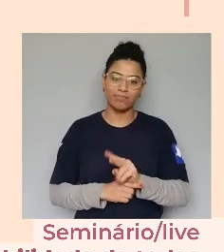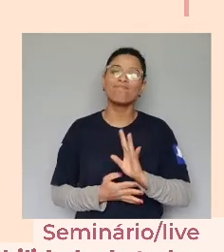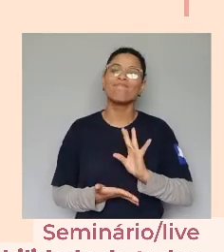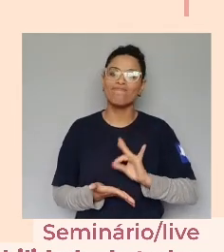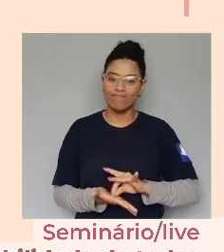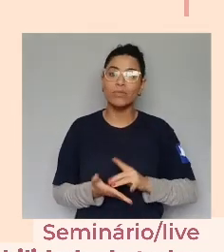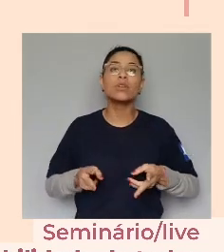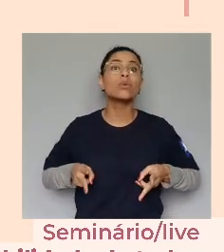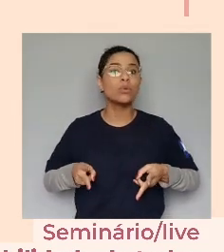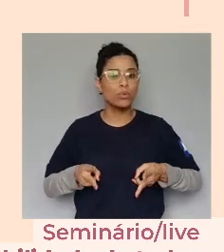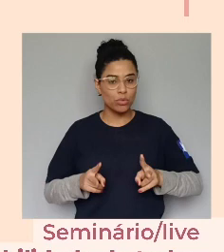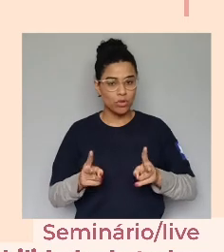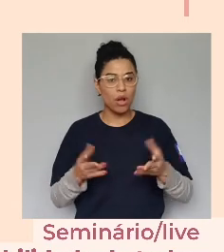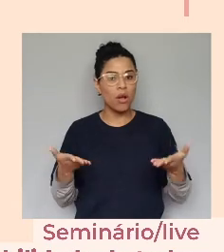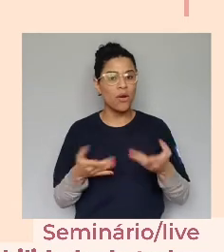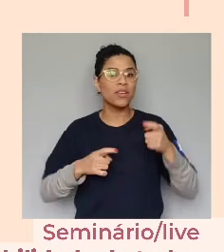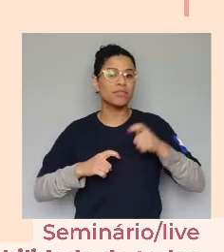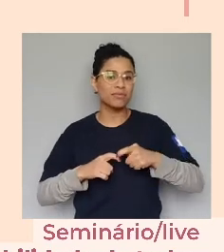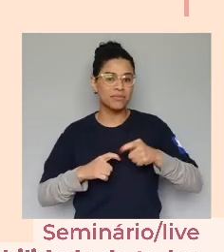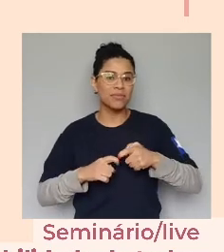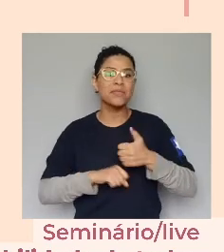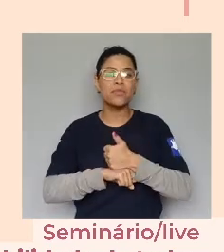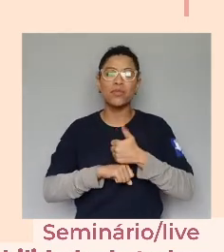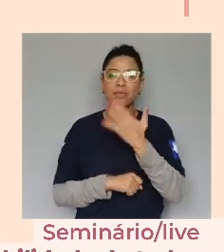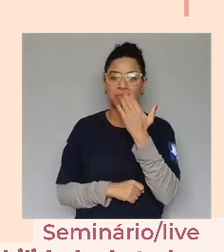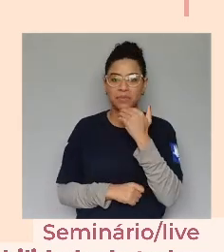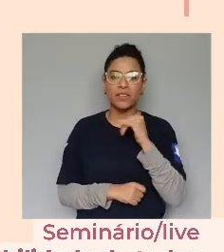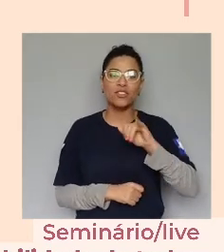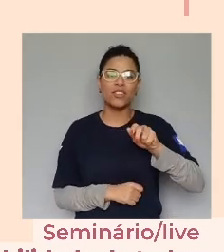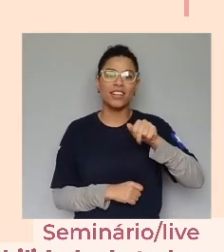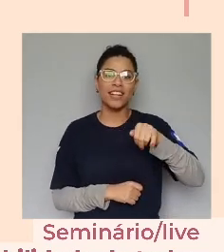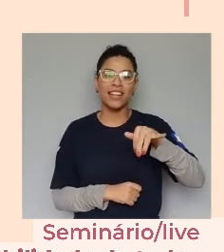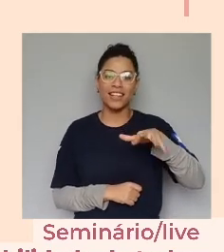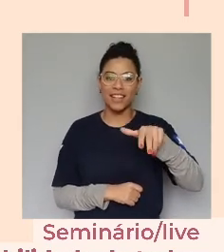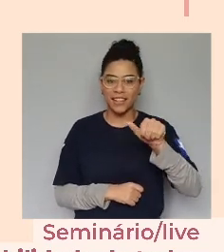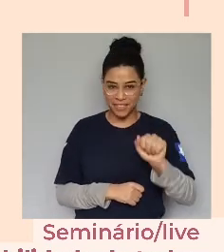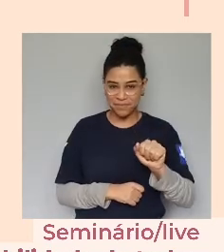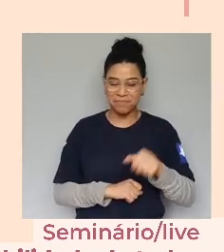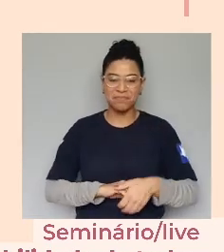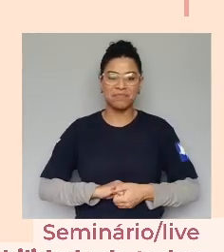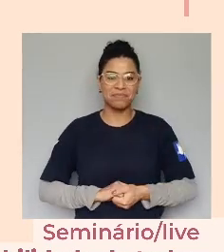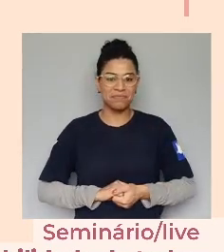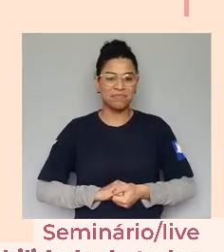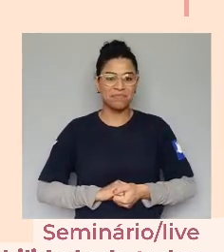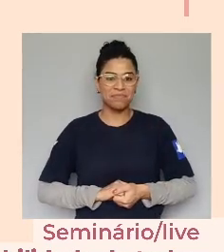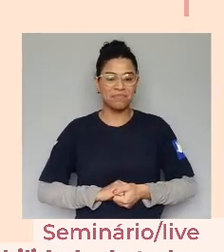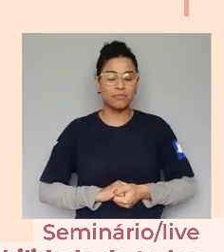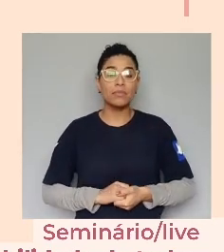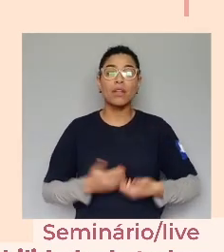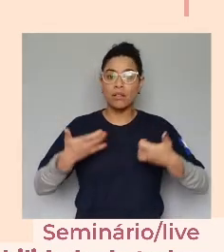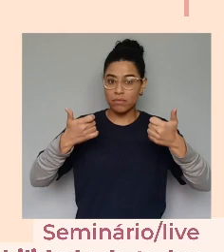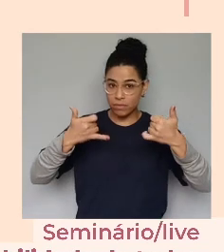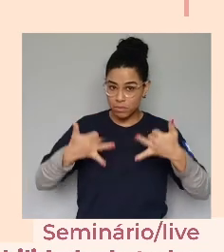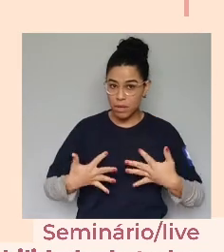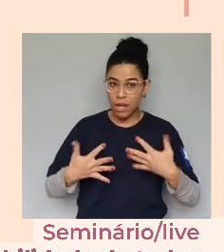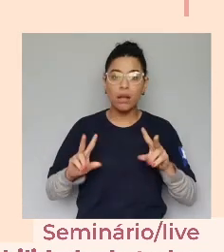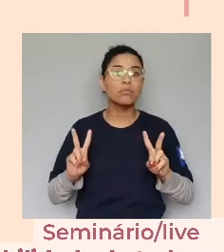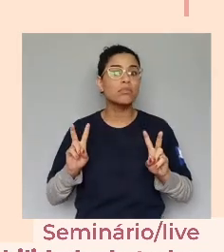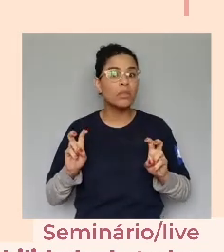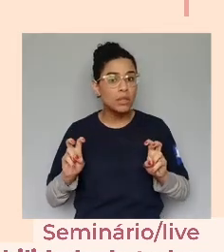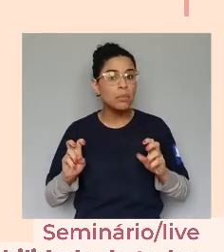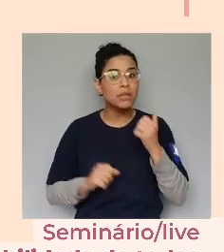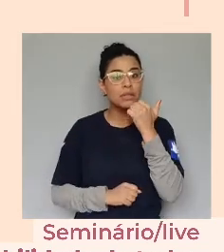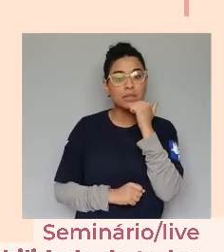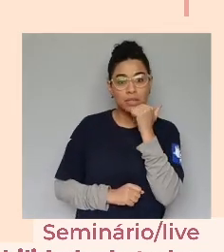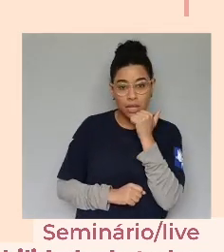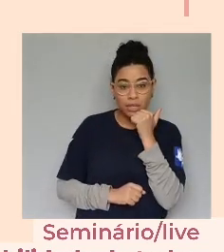na continuidade, nós vamos ter a nossa doutora nutricionista, Janaína Brioche, tá? Ela vai falar sobre as ciências e